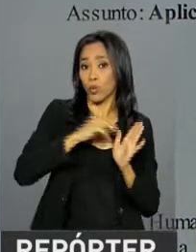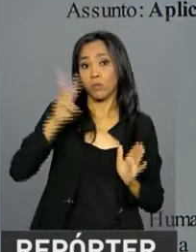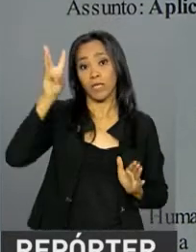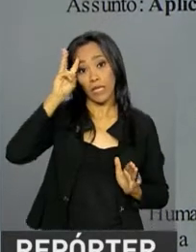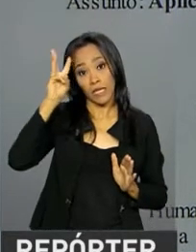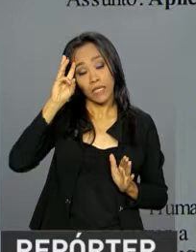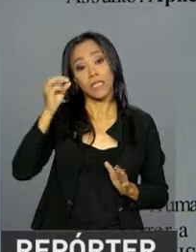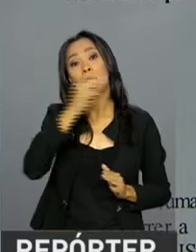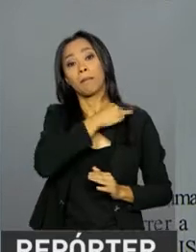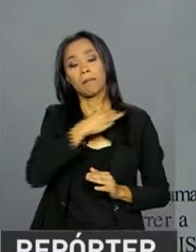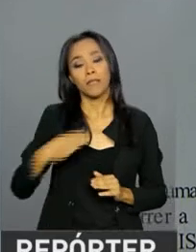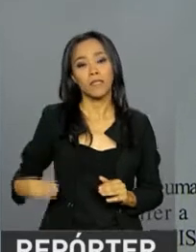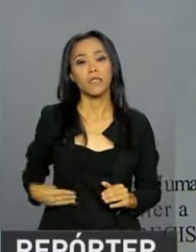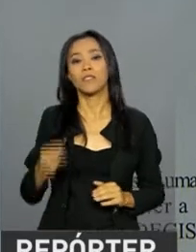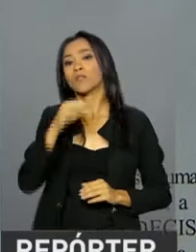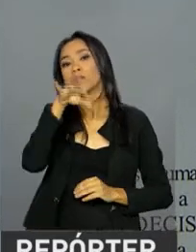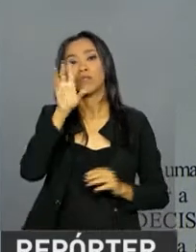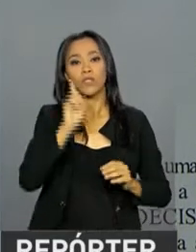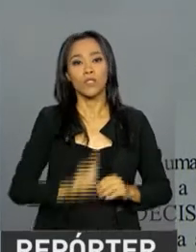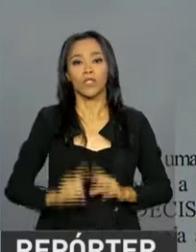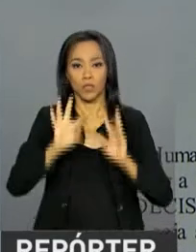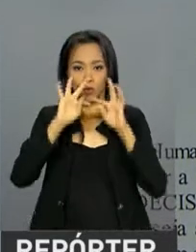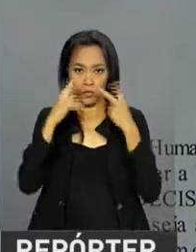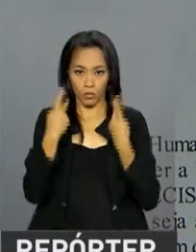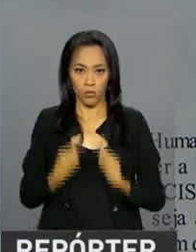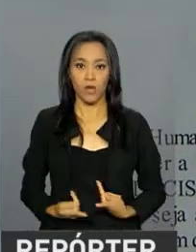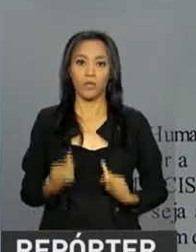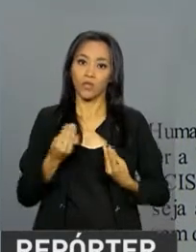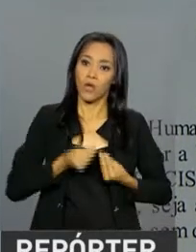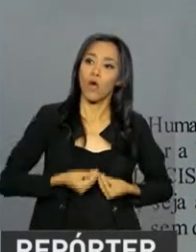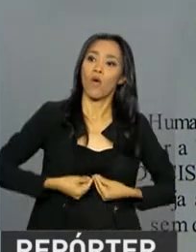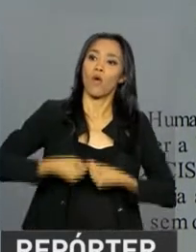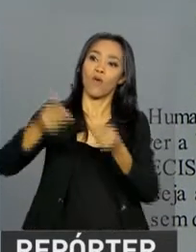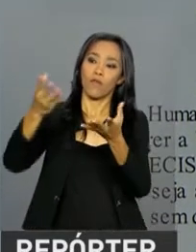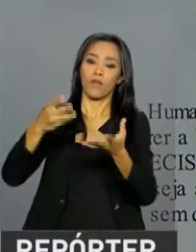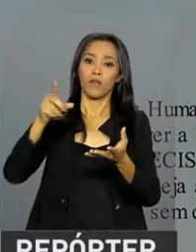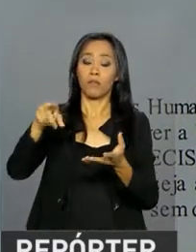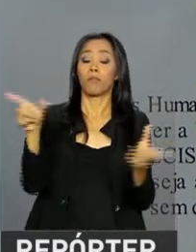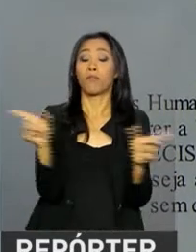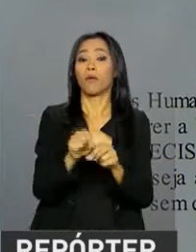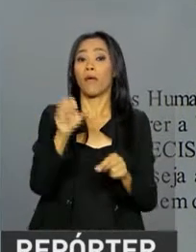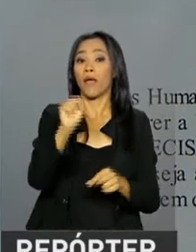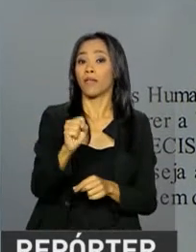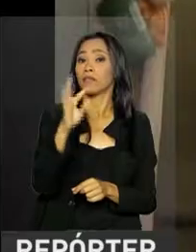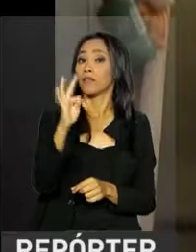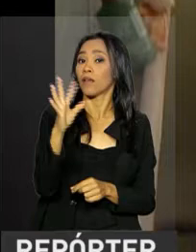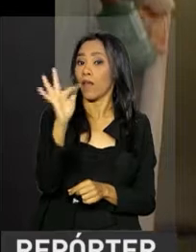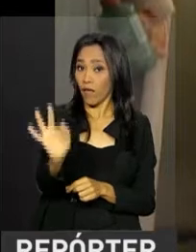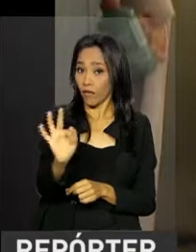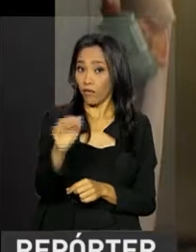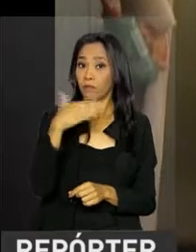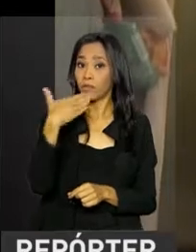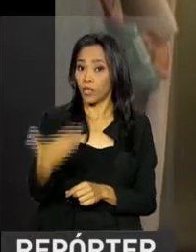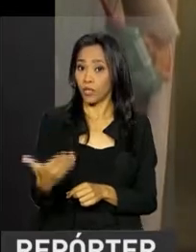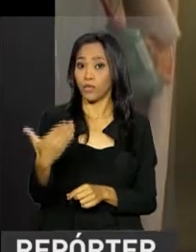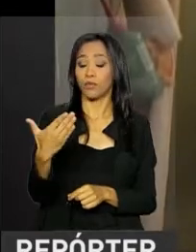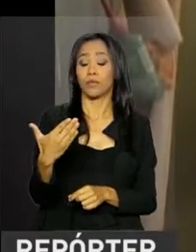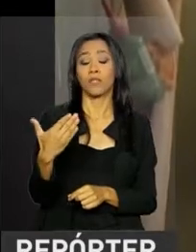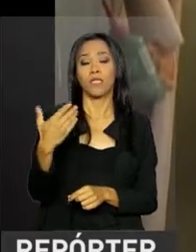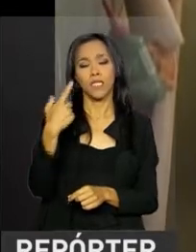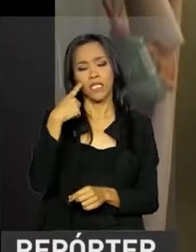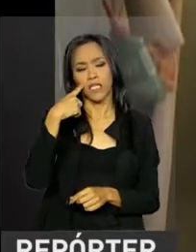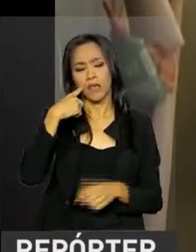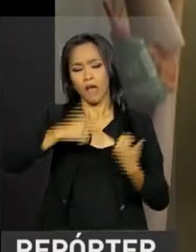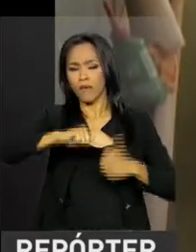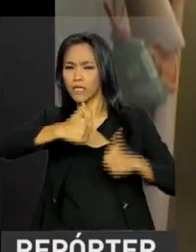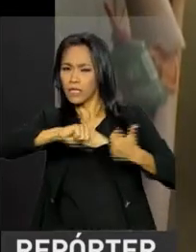ministra dos direitos humanos encaminhou ofício à presidente do supremo tribunal federal cármen lúcia pedindo que o assunto seja resolvido